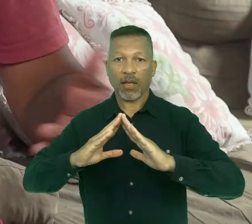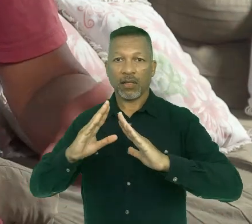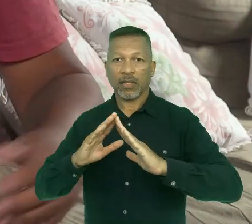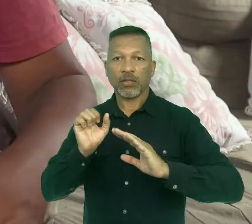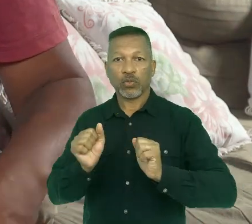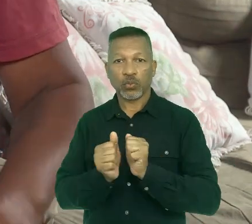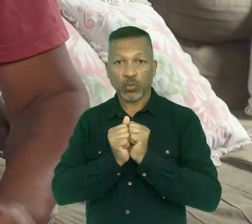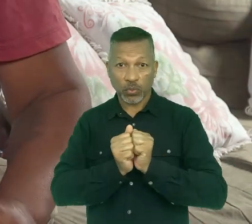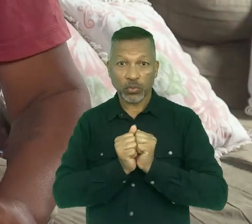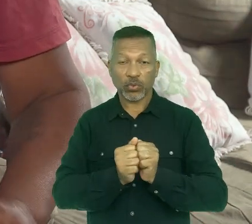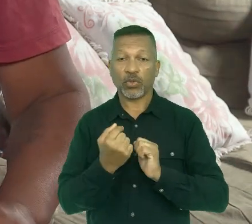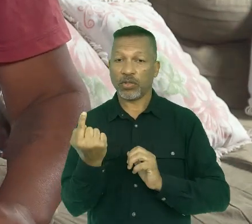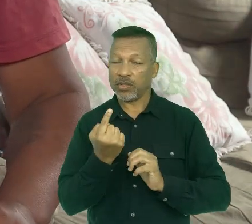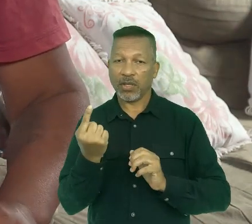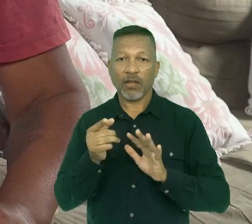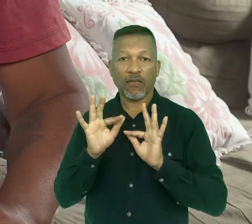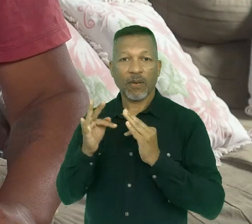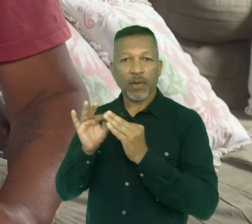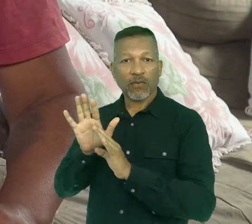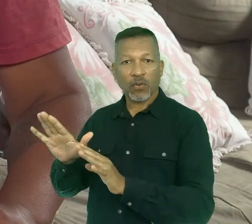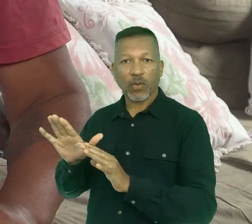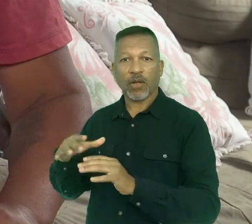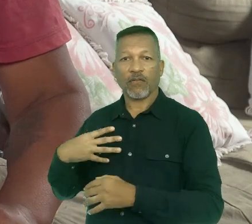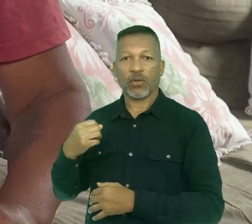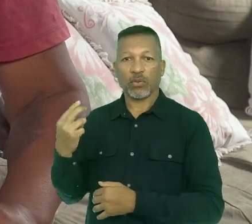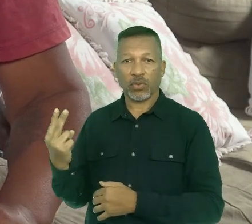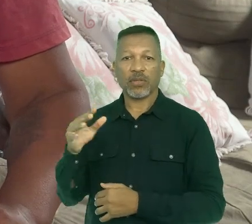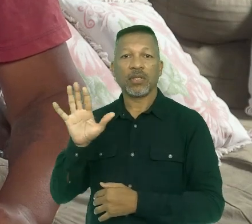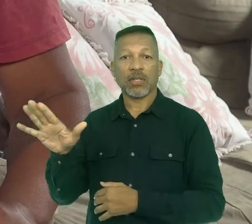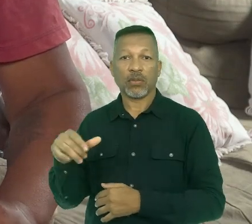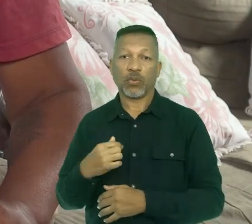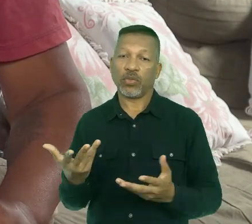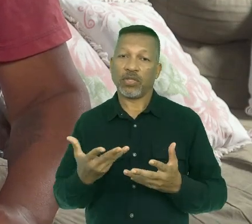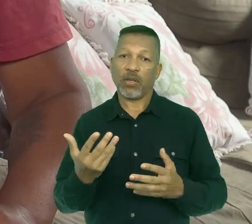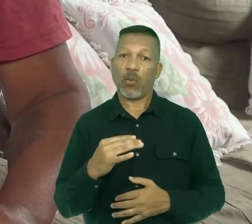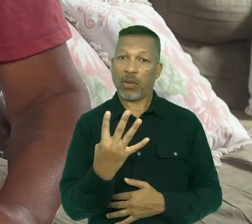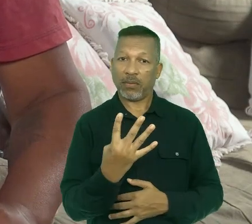dele, eu vim sozinho, sem minha família, né? Eu tinha 2 filhos só, já tenho 4.